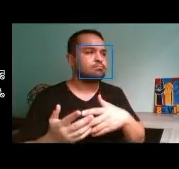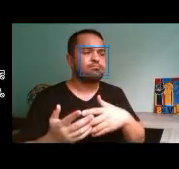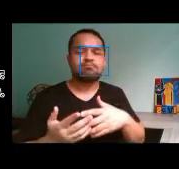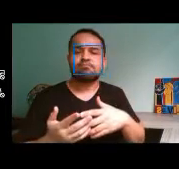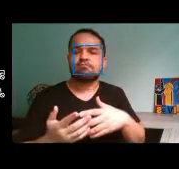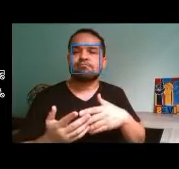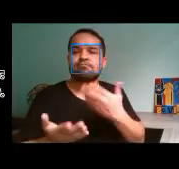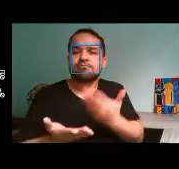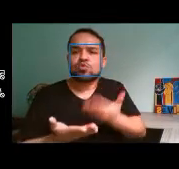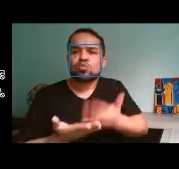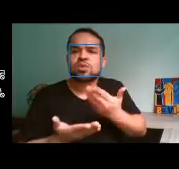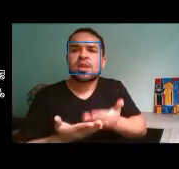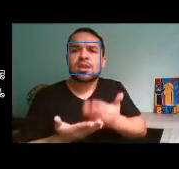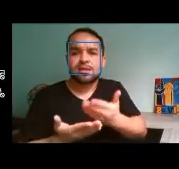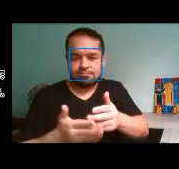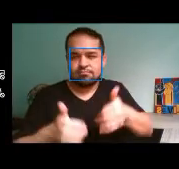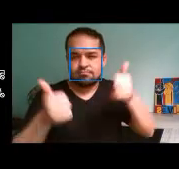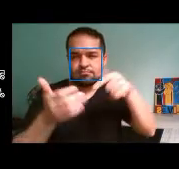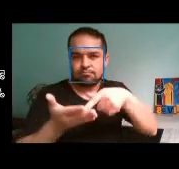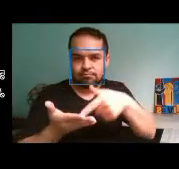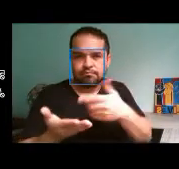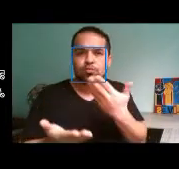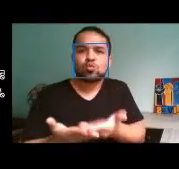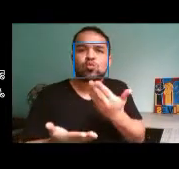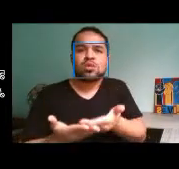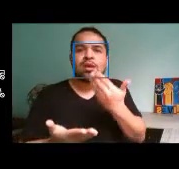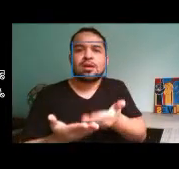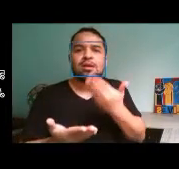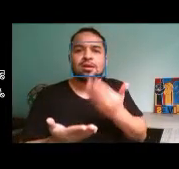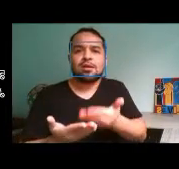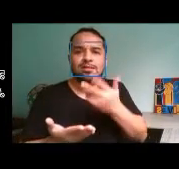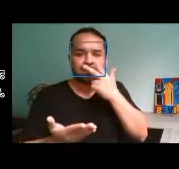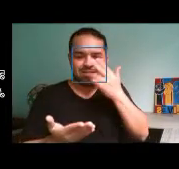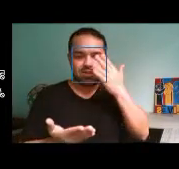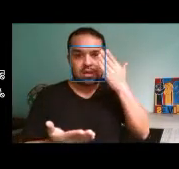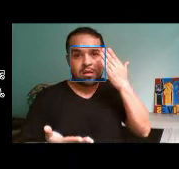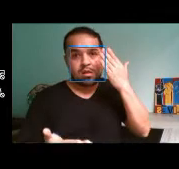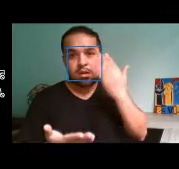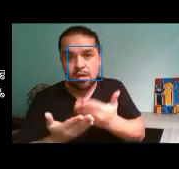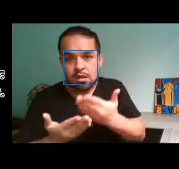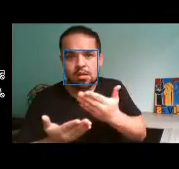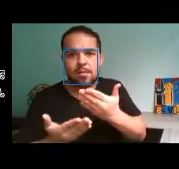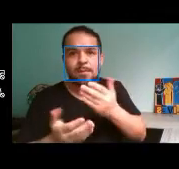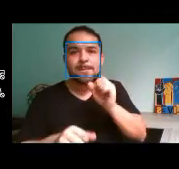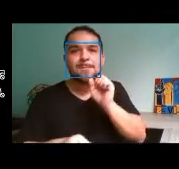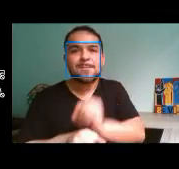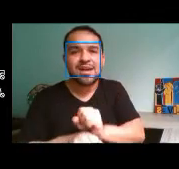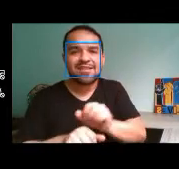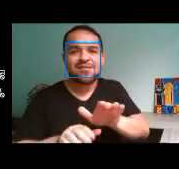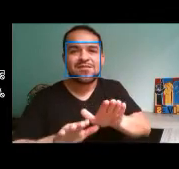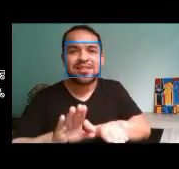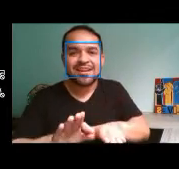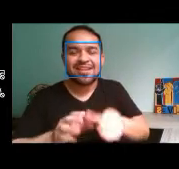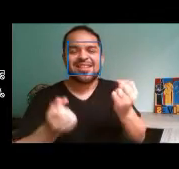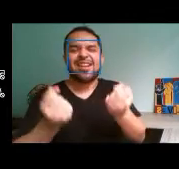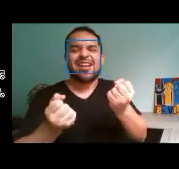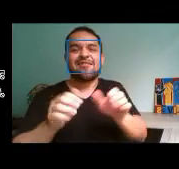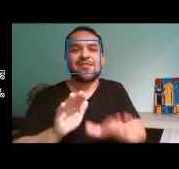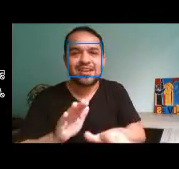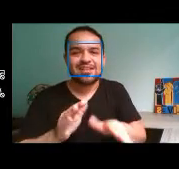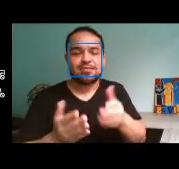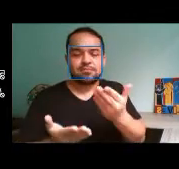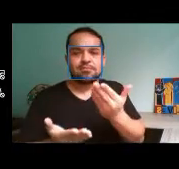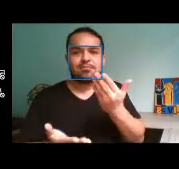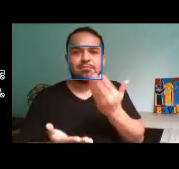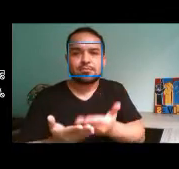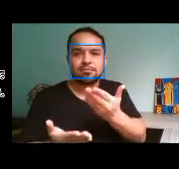Desculpa, batida não é um bom exemplo. Batida é um exemplo de retenção. A refração é quando tem essa parada, é como se fosse um freio, né? E volta, freio e